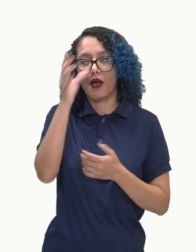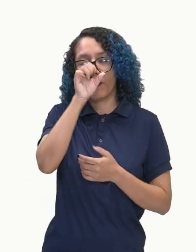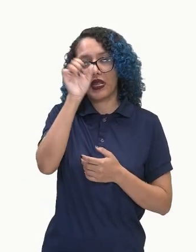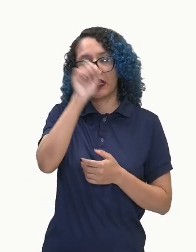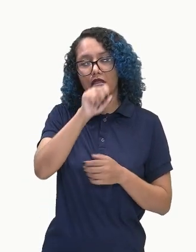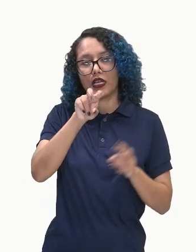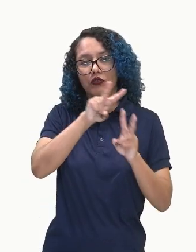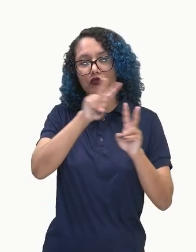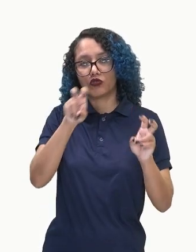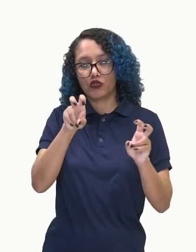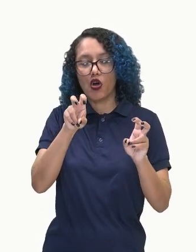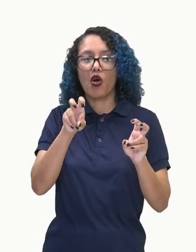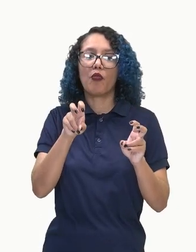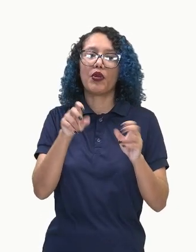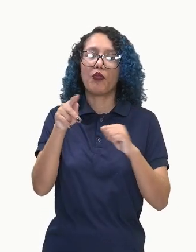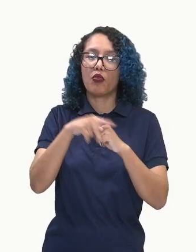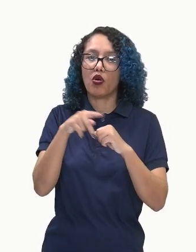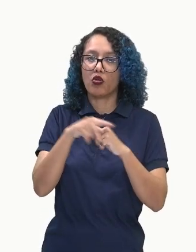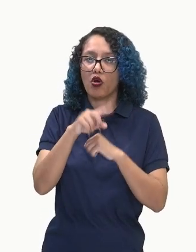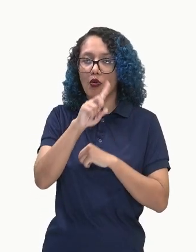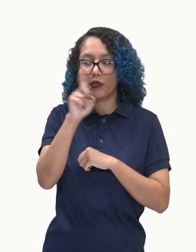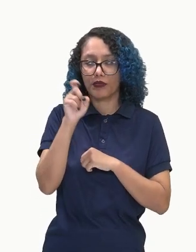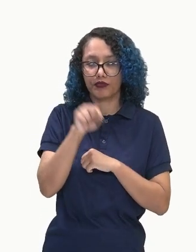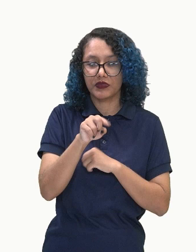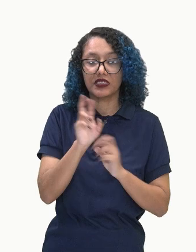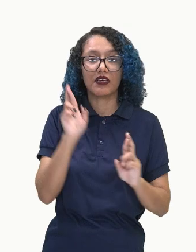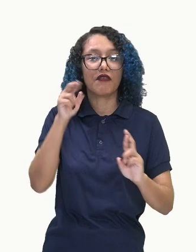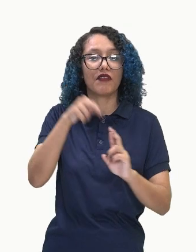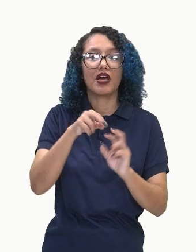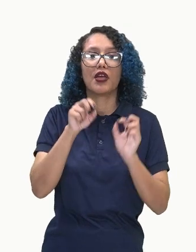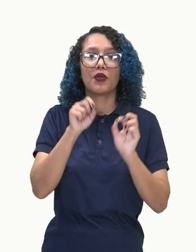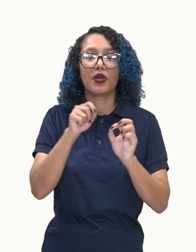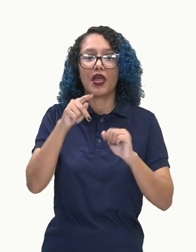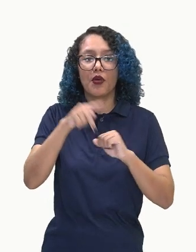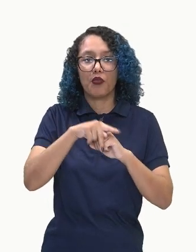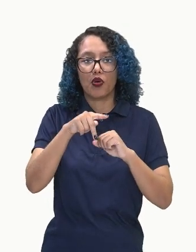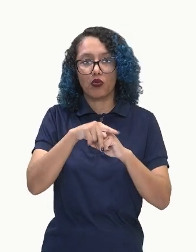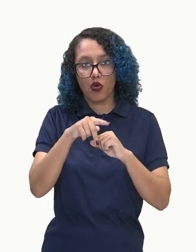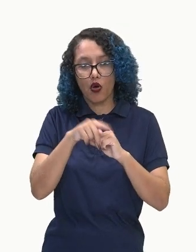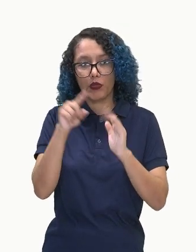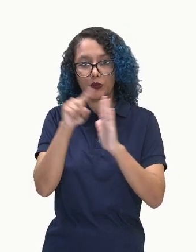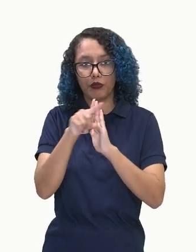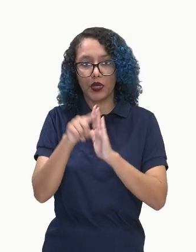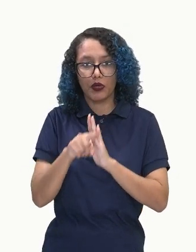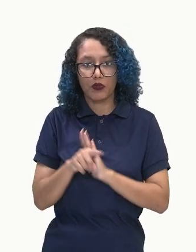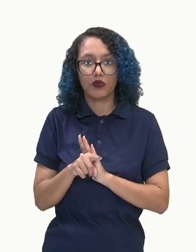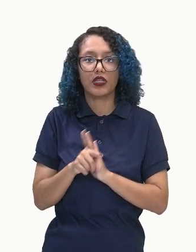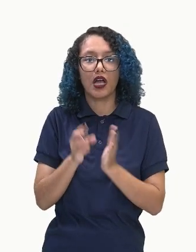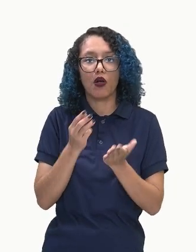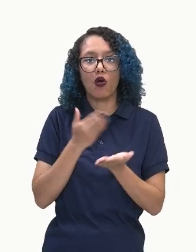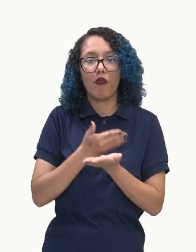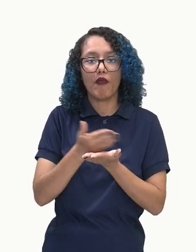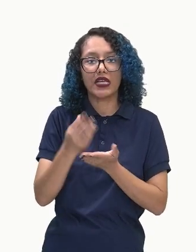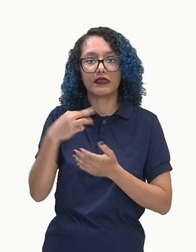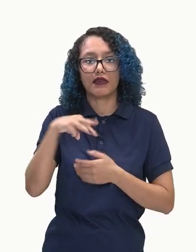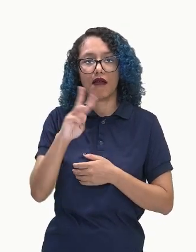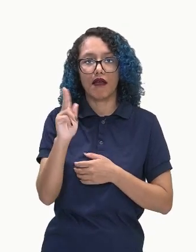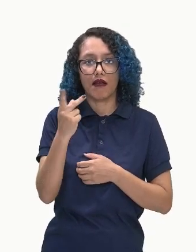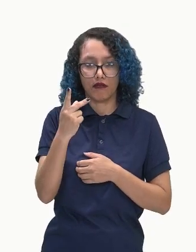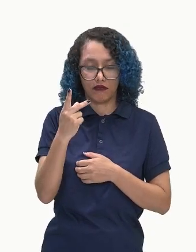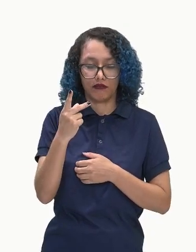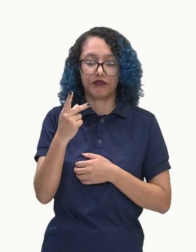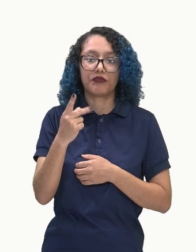as WH questions, eu estou me referindo, então, a pronomes interrogativos que iniciam com WH. Mas